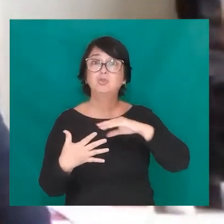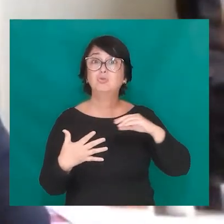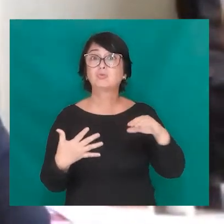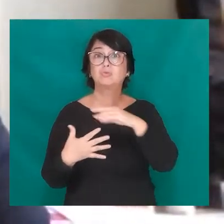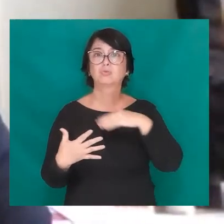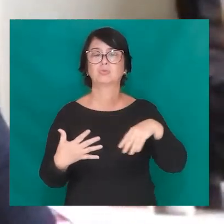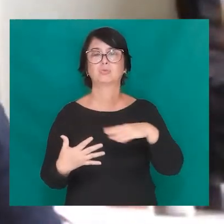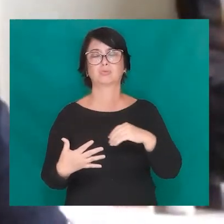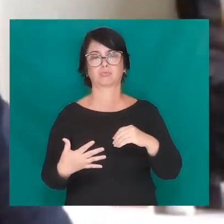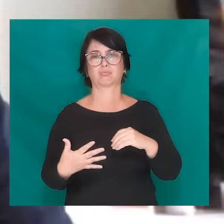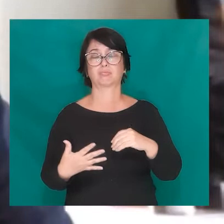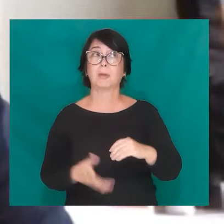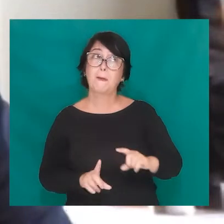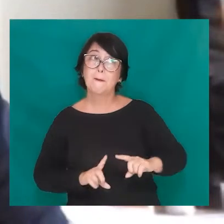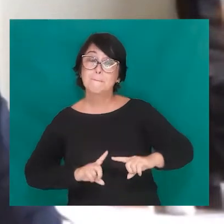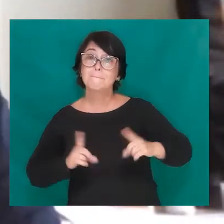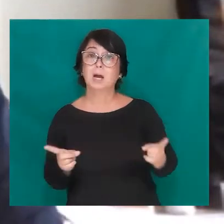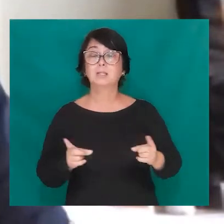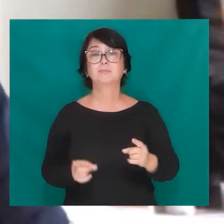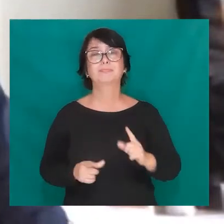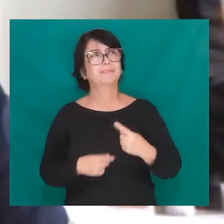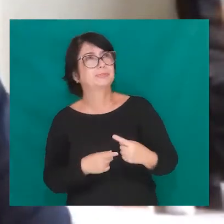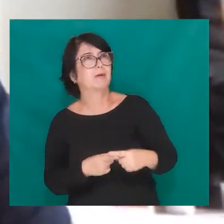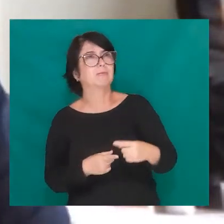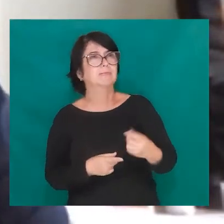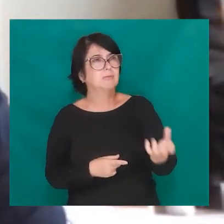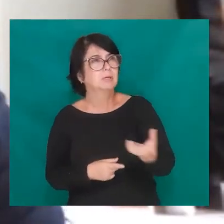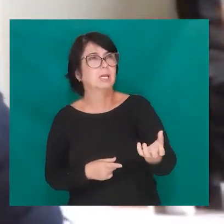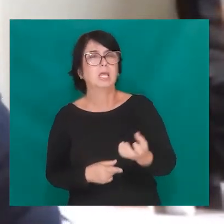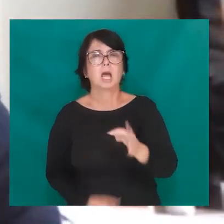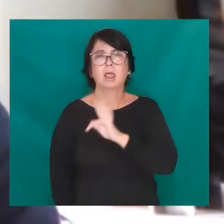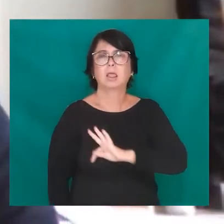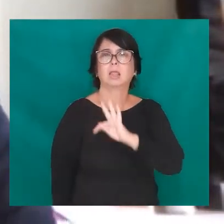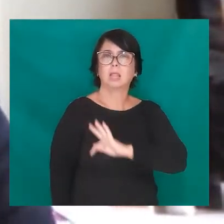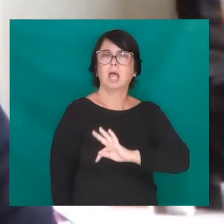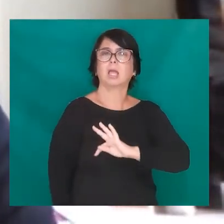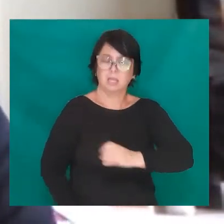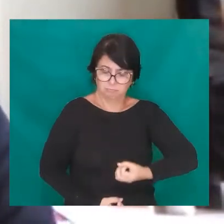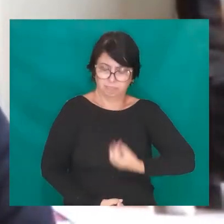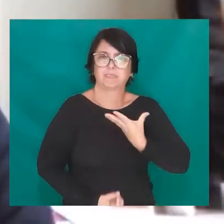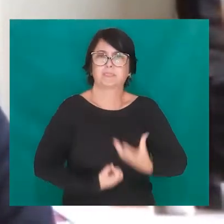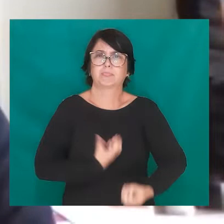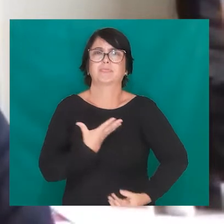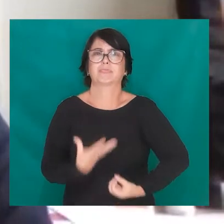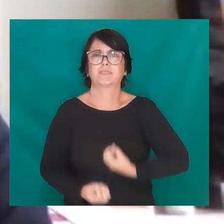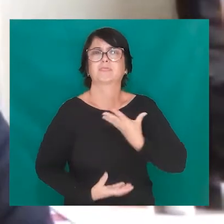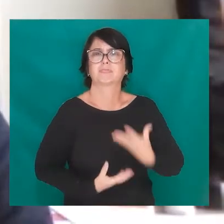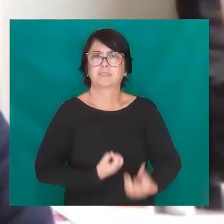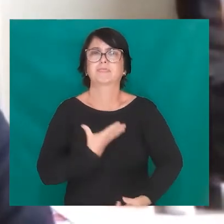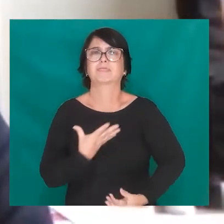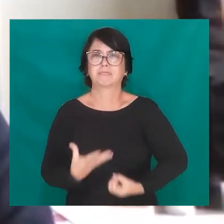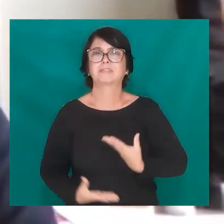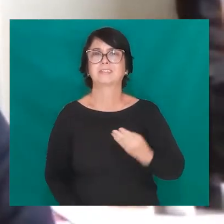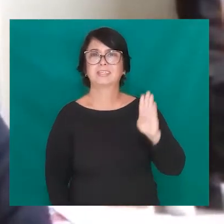interessasse pelo repertório clássico, eu digo, mas porque eu queria ter mais técnica para expressar o que eu gostava, a música que eu gostava, que